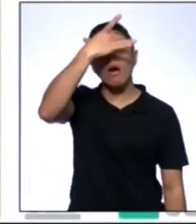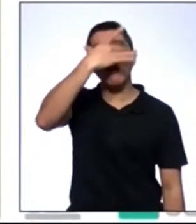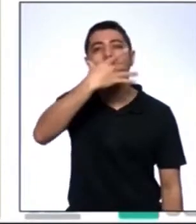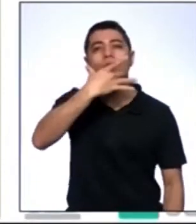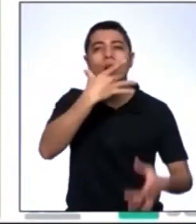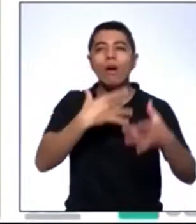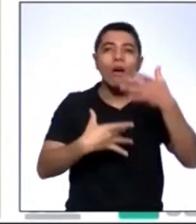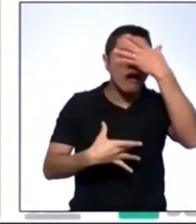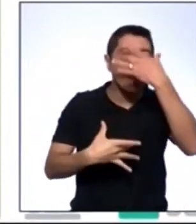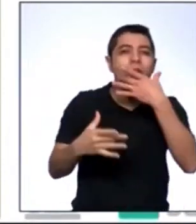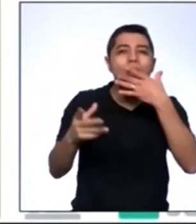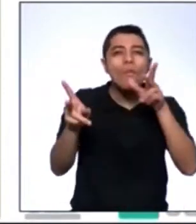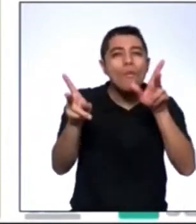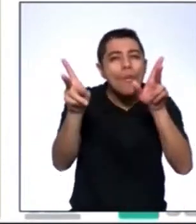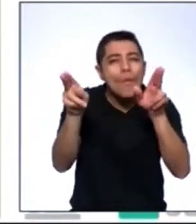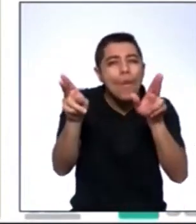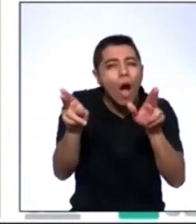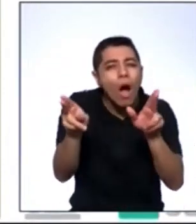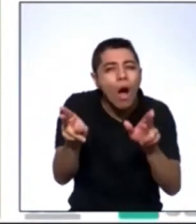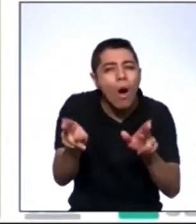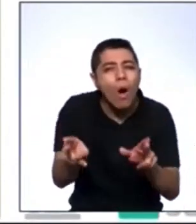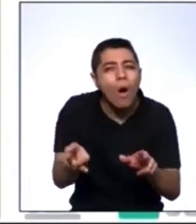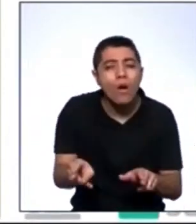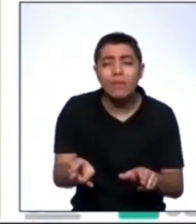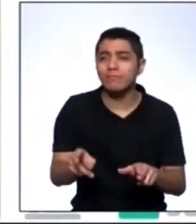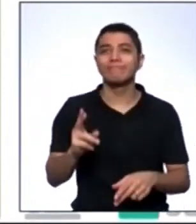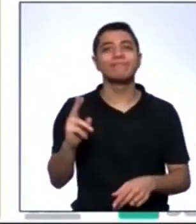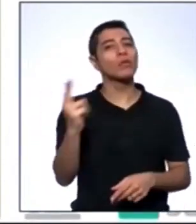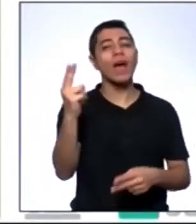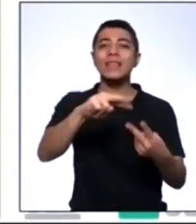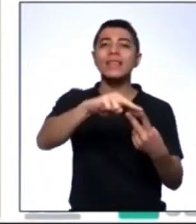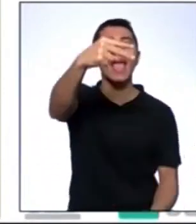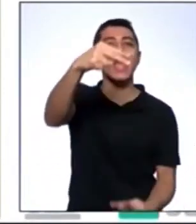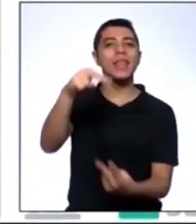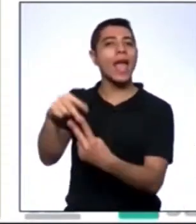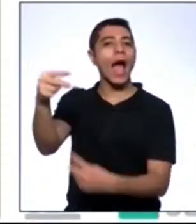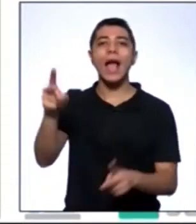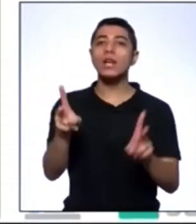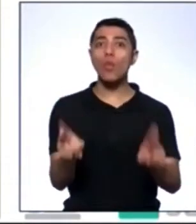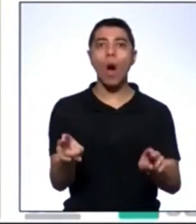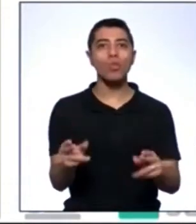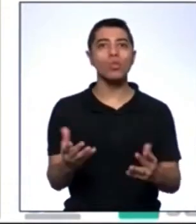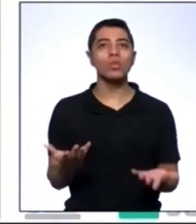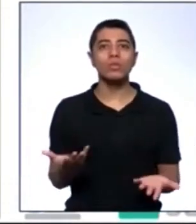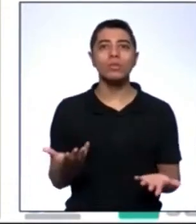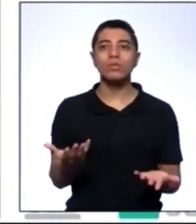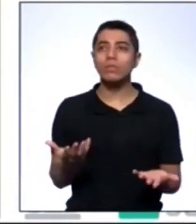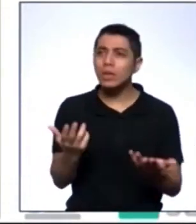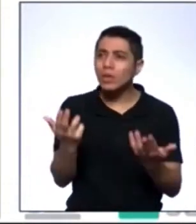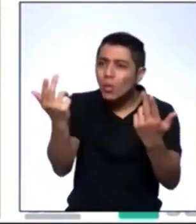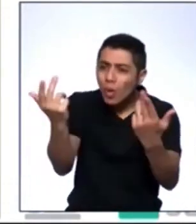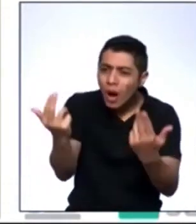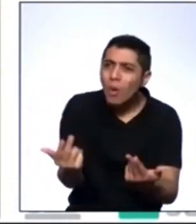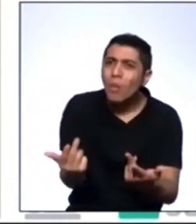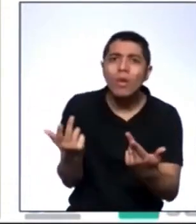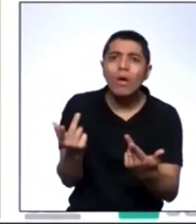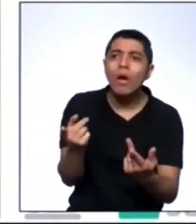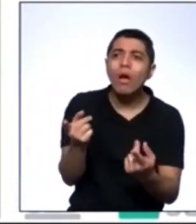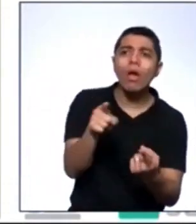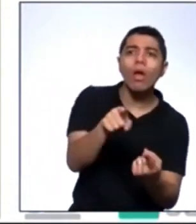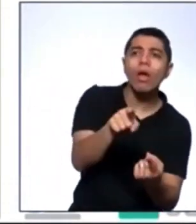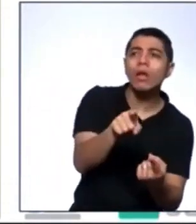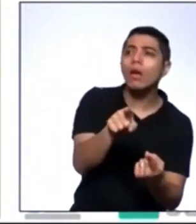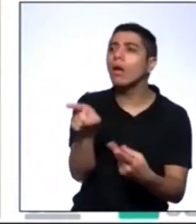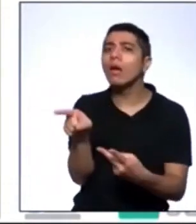que ter uma outra prova além dessa, ó, porque o DNA ele não separa gêmeos idênticos, tudo bem? Mas o que é